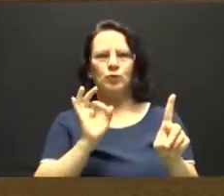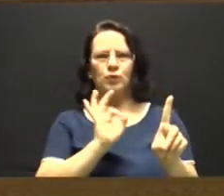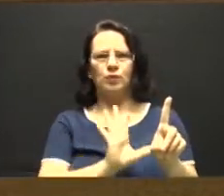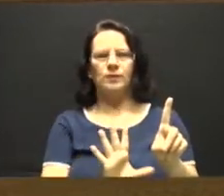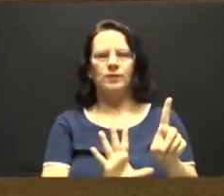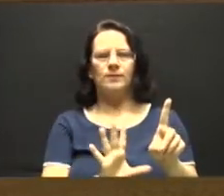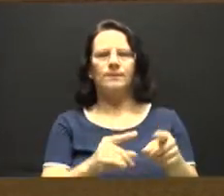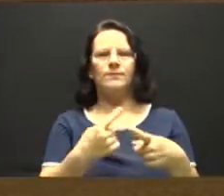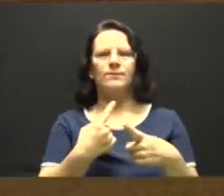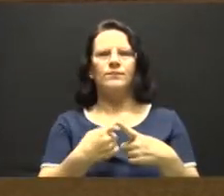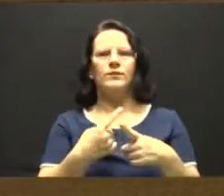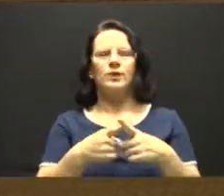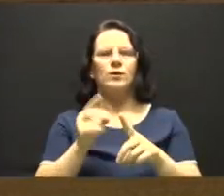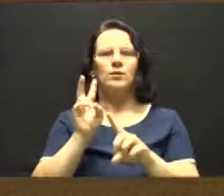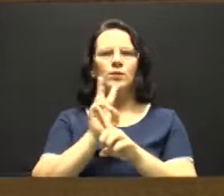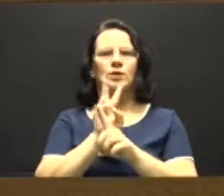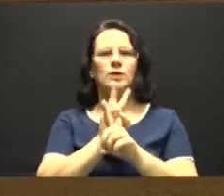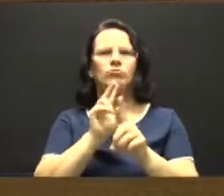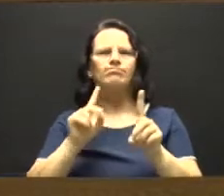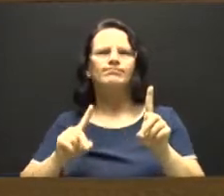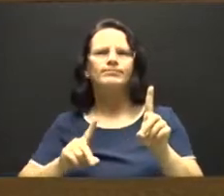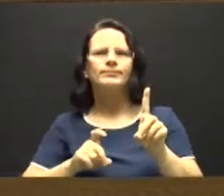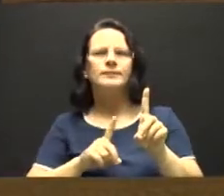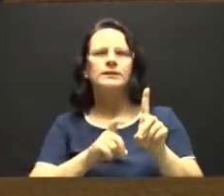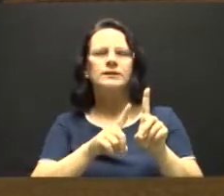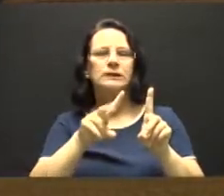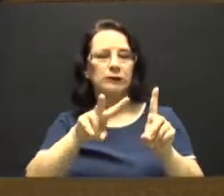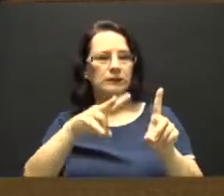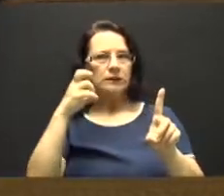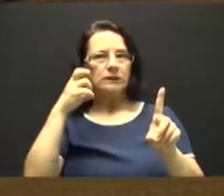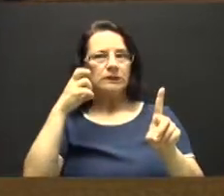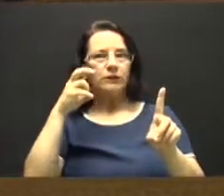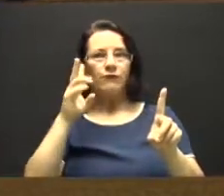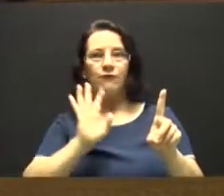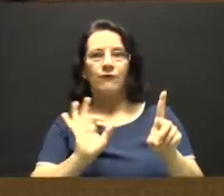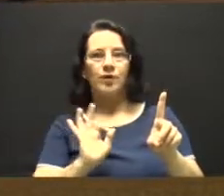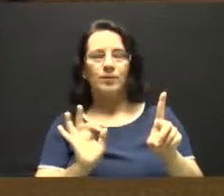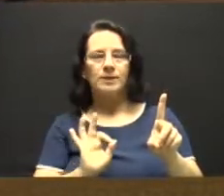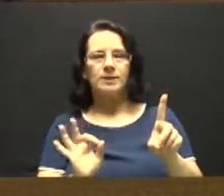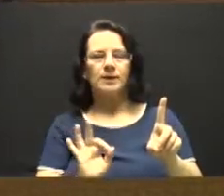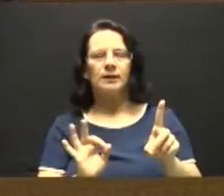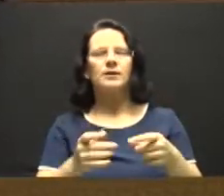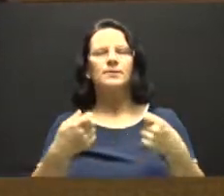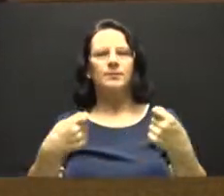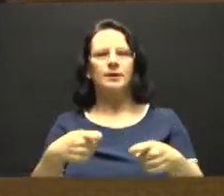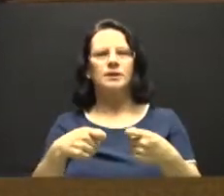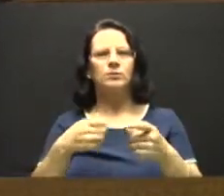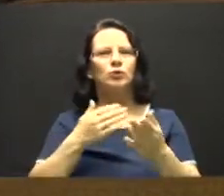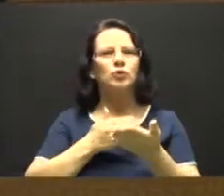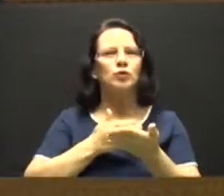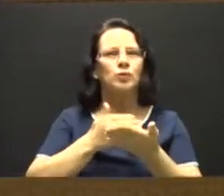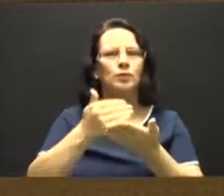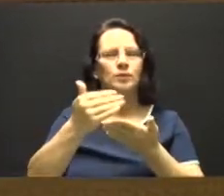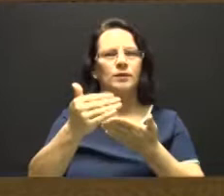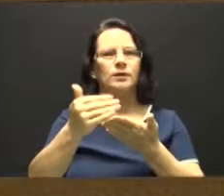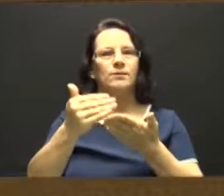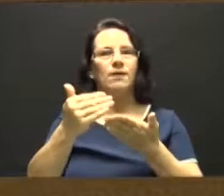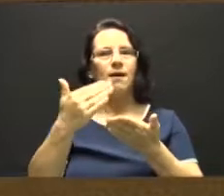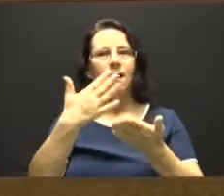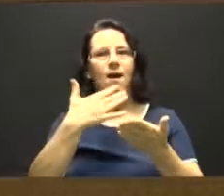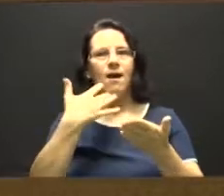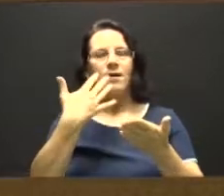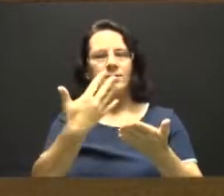suficiente porque o embrião ainda invisível por isso precisa do princípio da contemplação